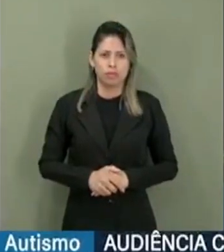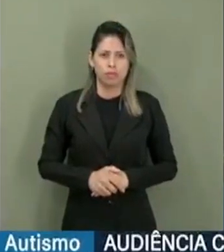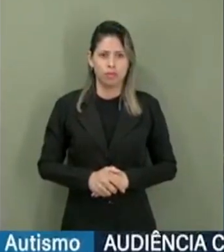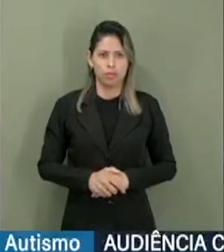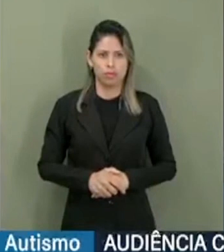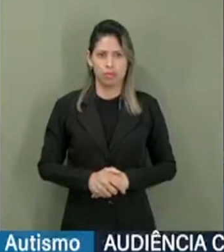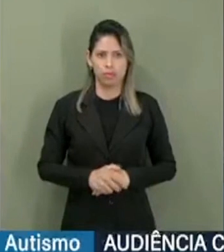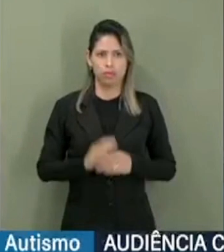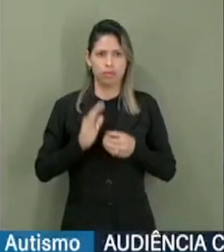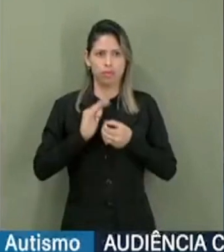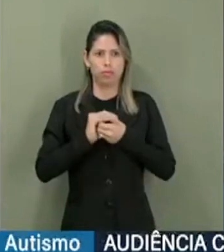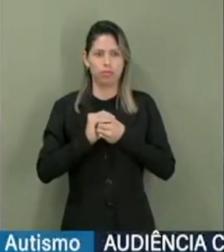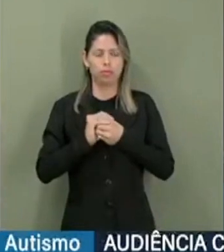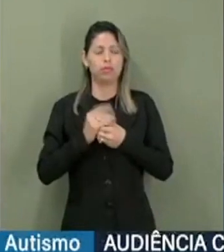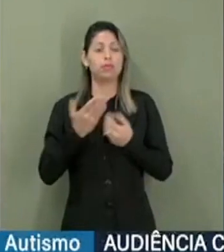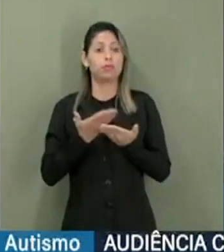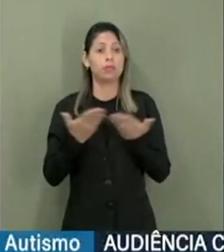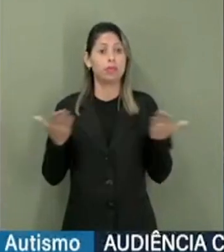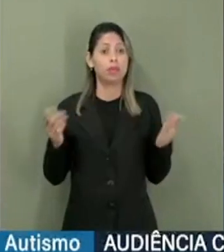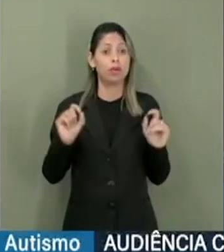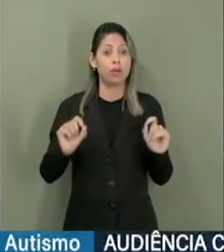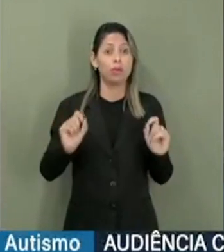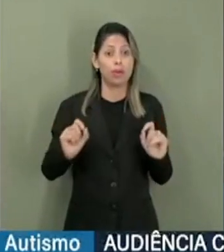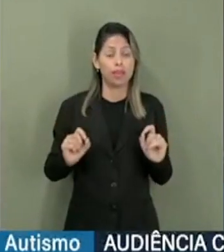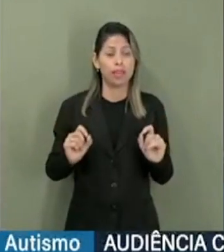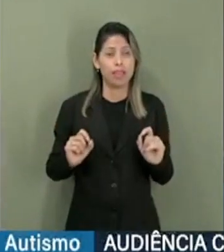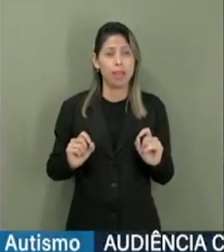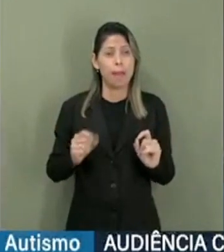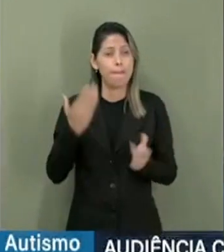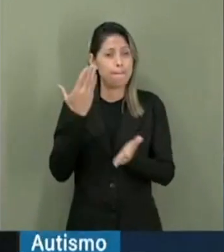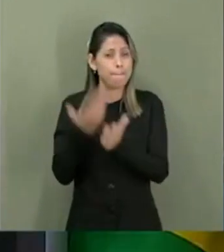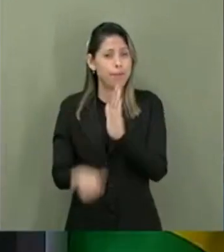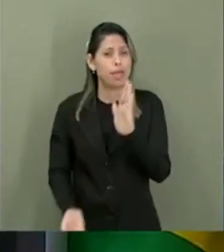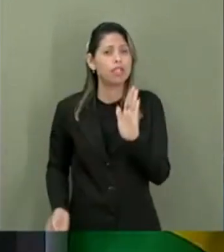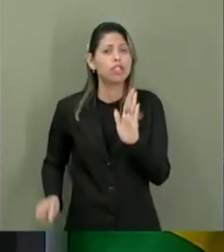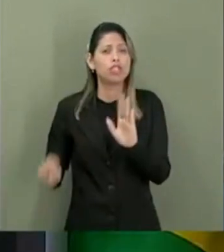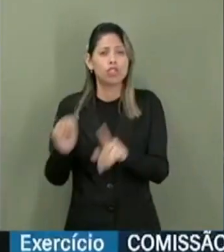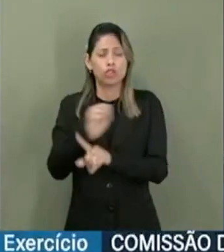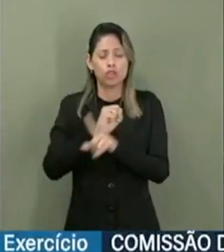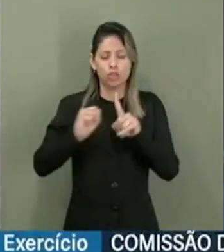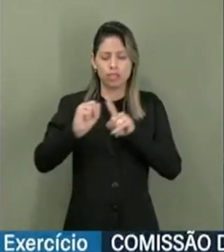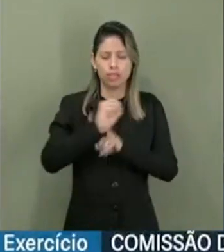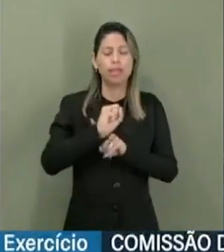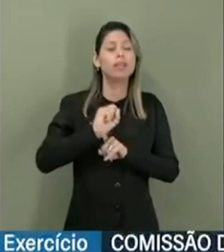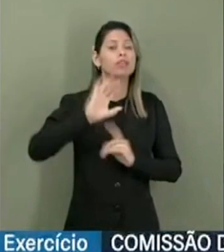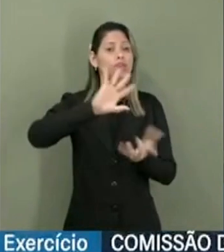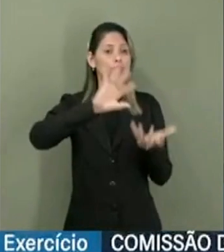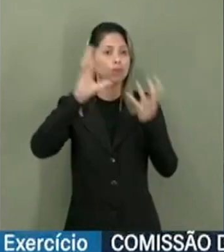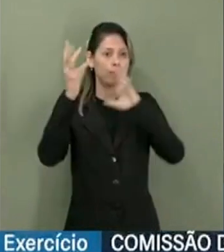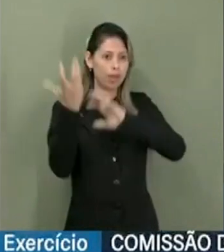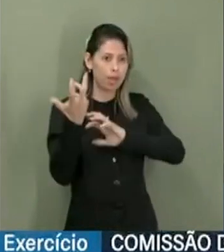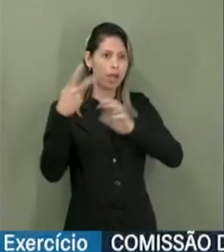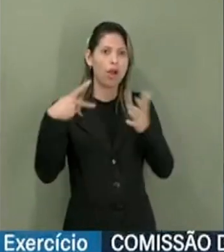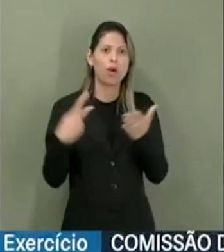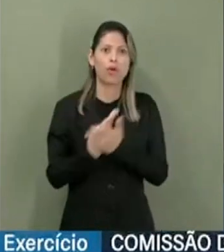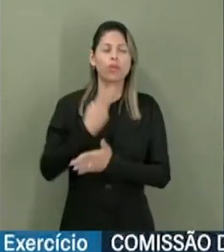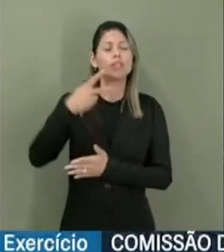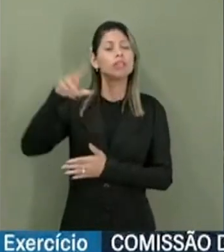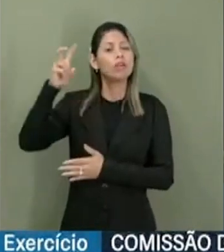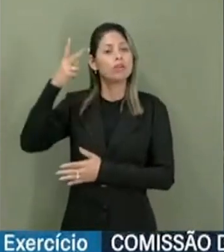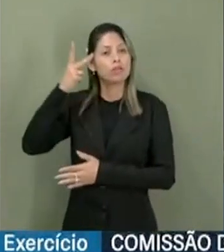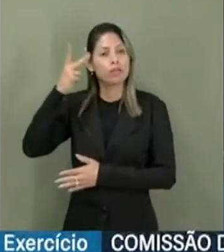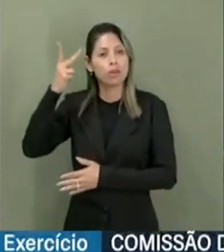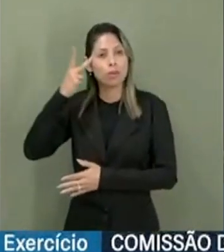provoca calamidades sociais como as ocorridas em São Paulo e mais recentemente no Maranhão